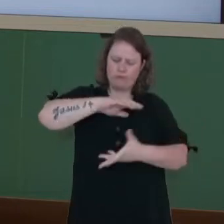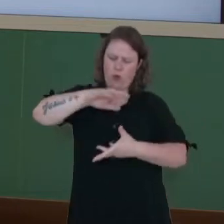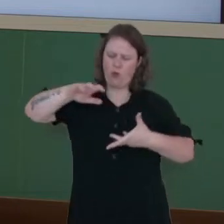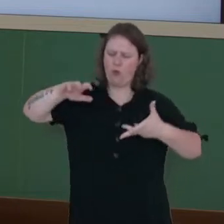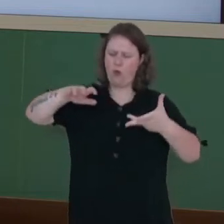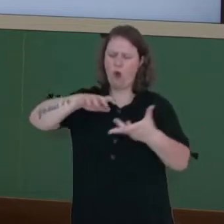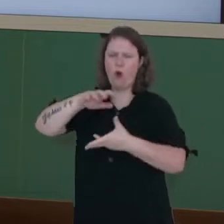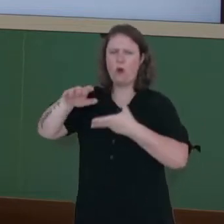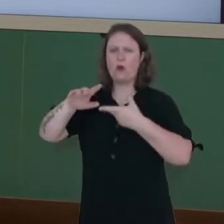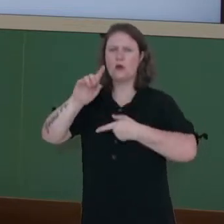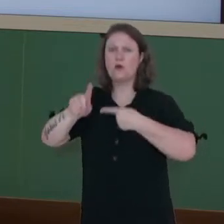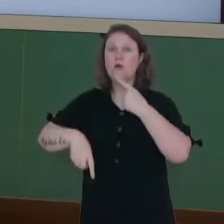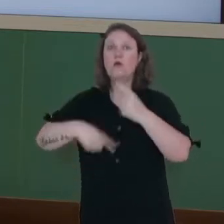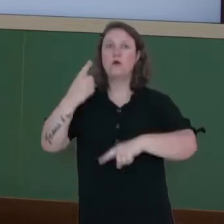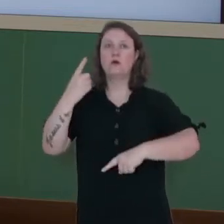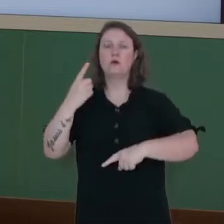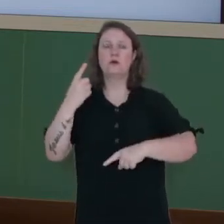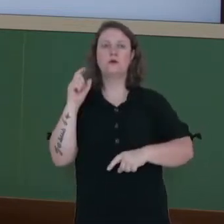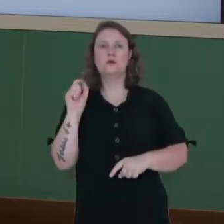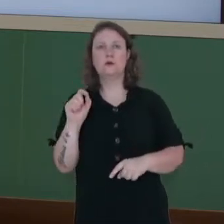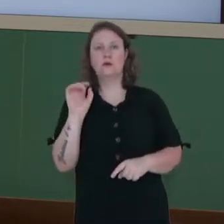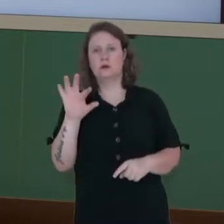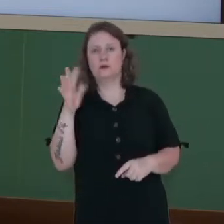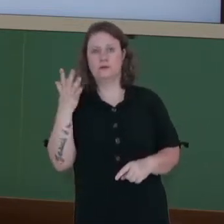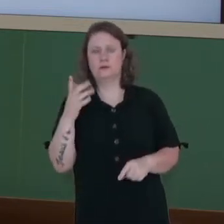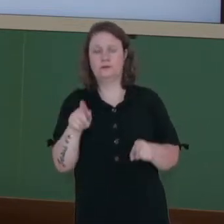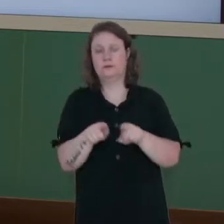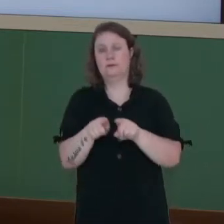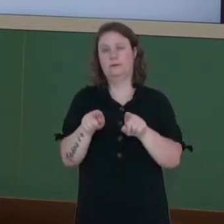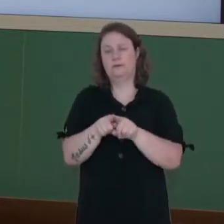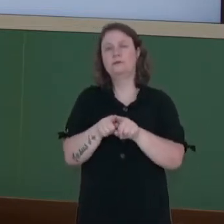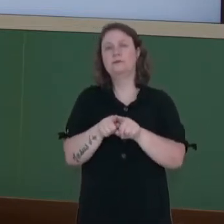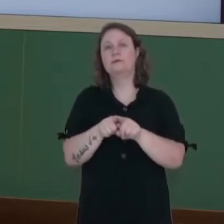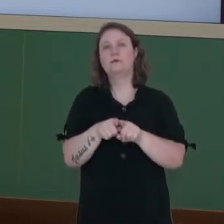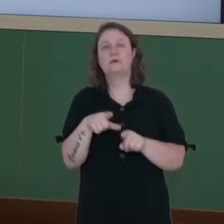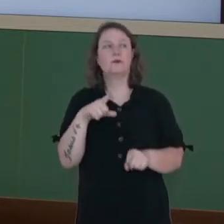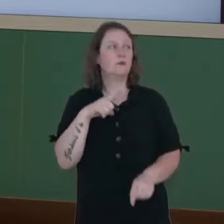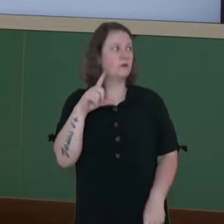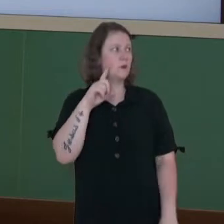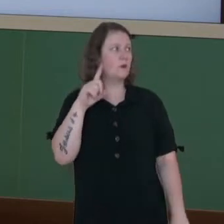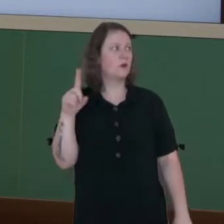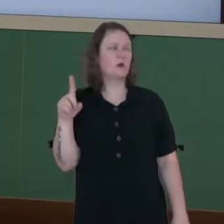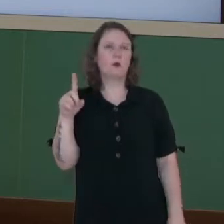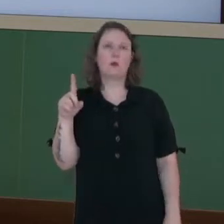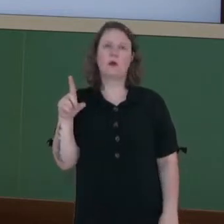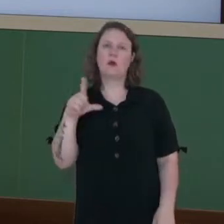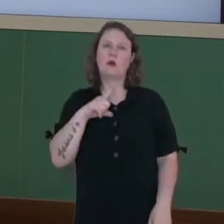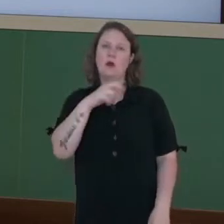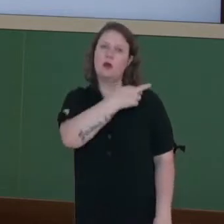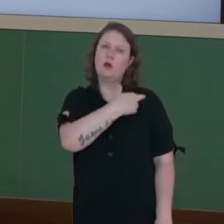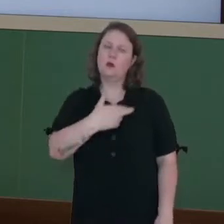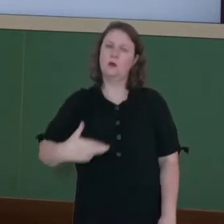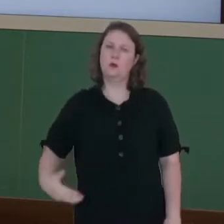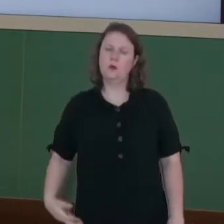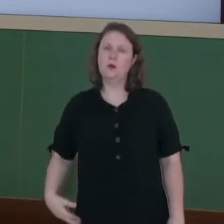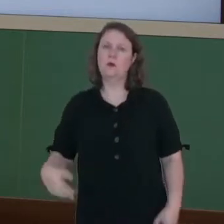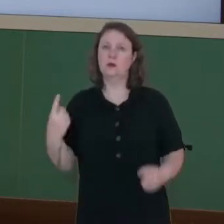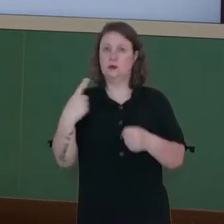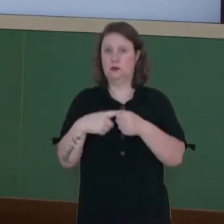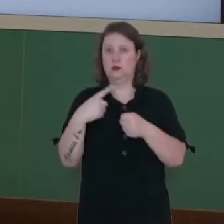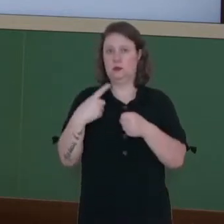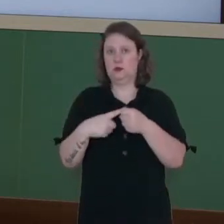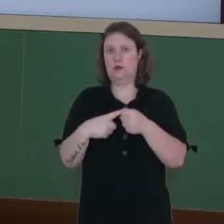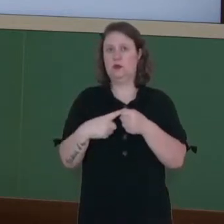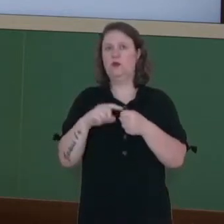estiveram presentes? E aqui, né, uma alegoria à República, né, na cidade de Paris.